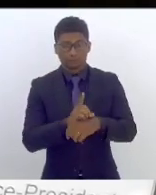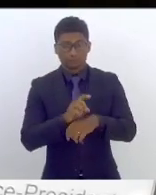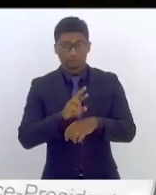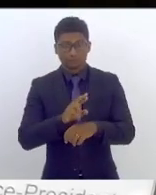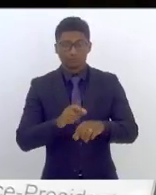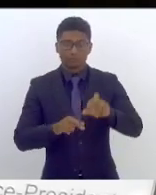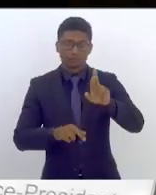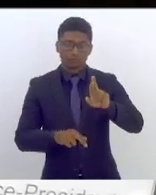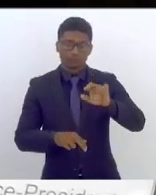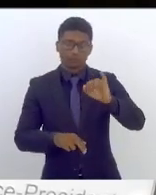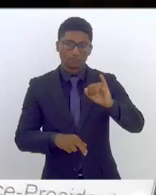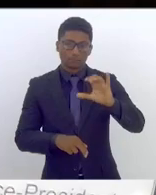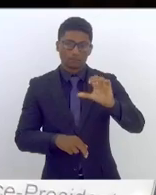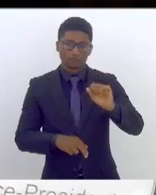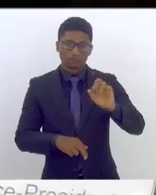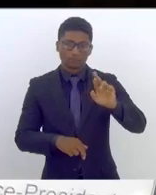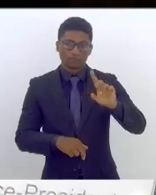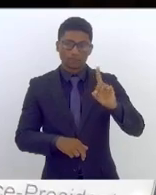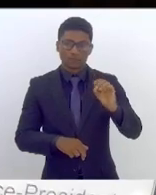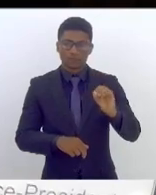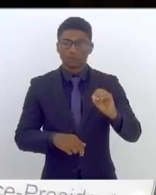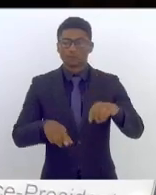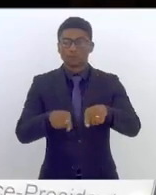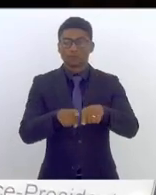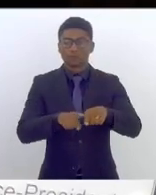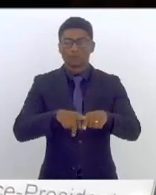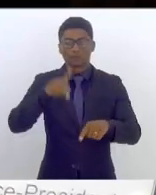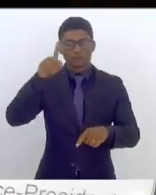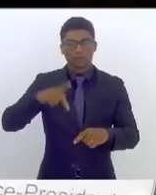Ricardo nosso vice-presidente